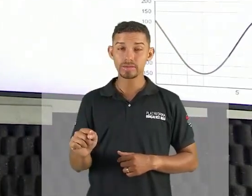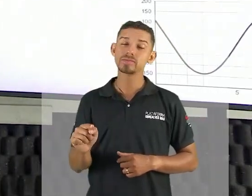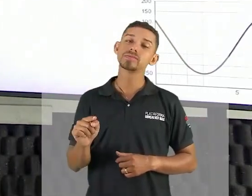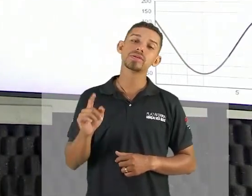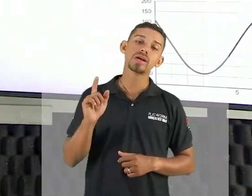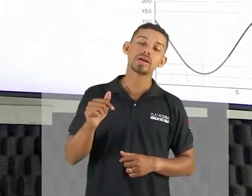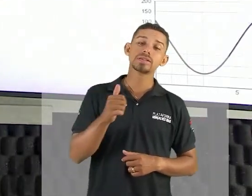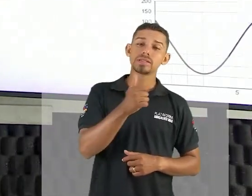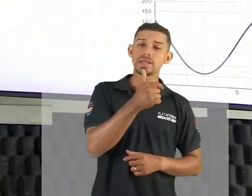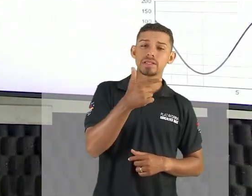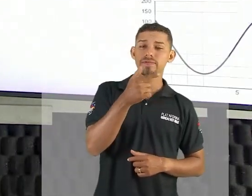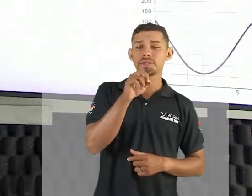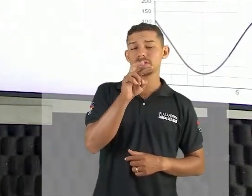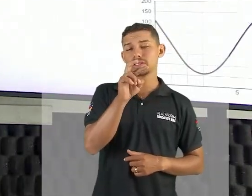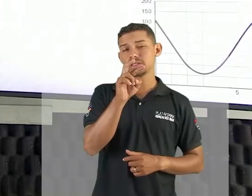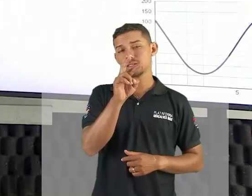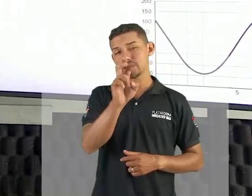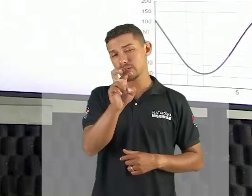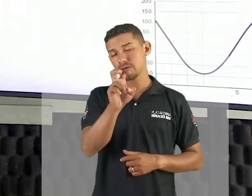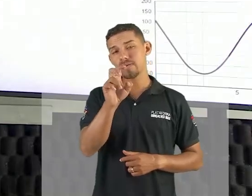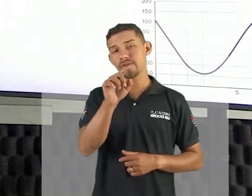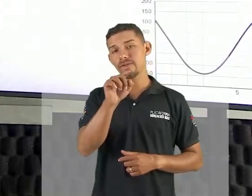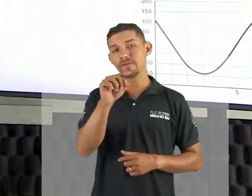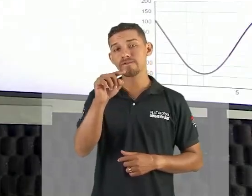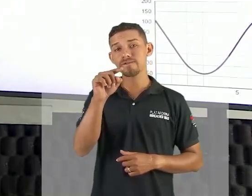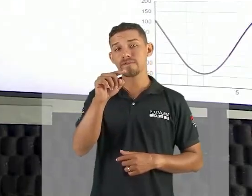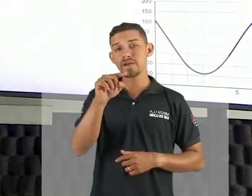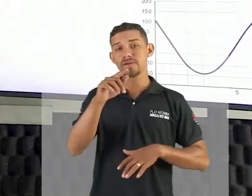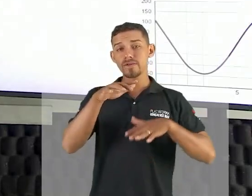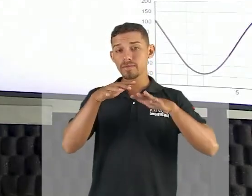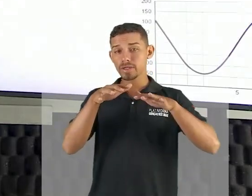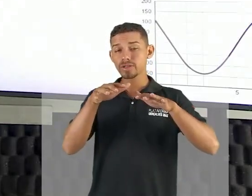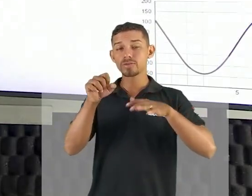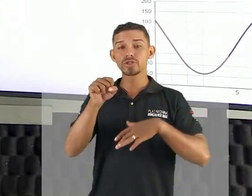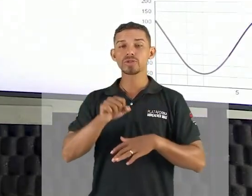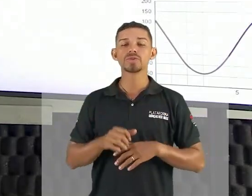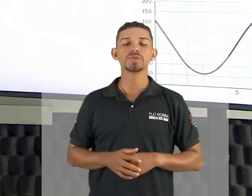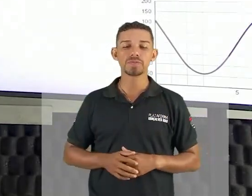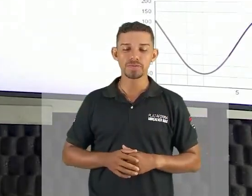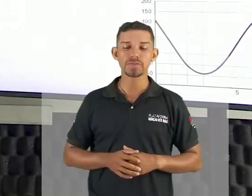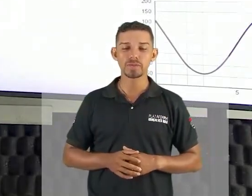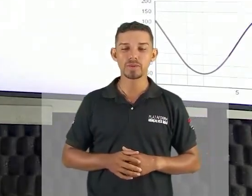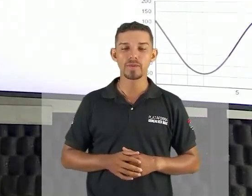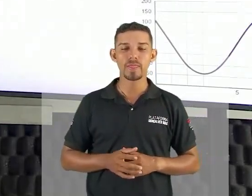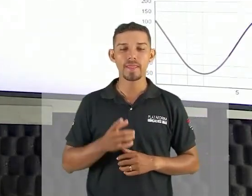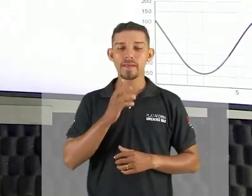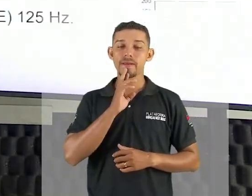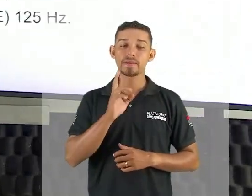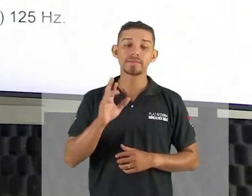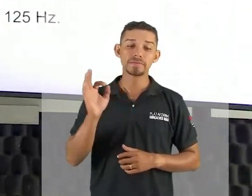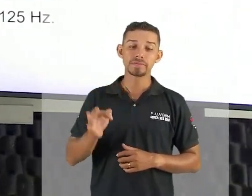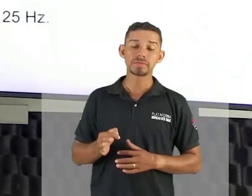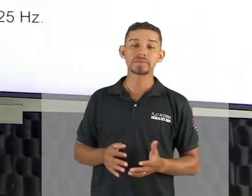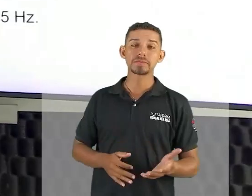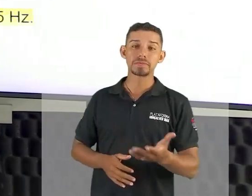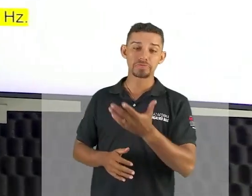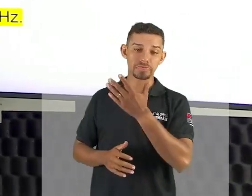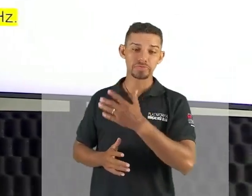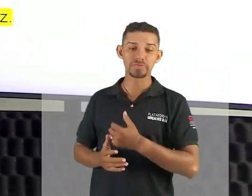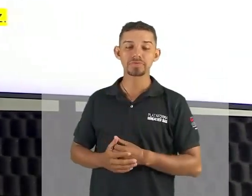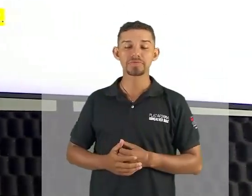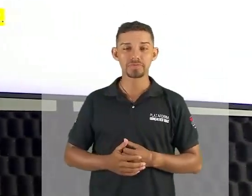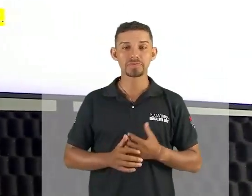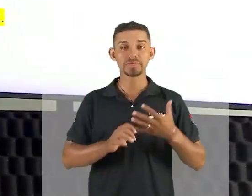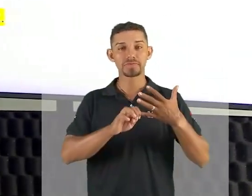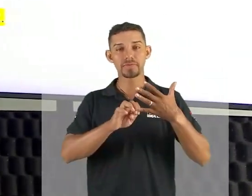125 vibrações por segundo tá bora ver se a gente consegue a resposta